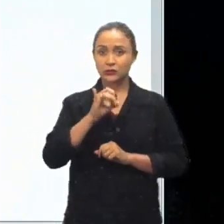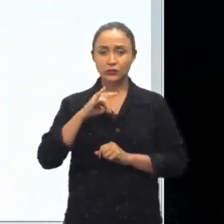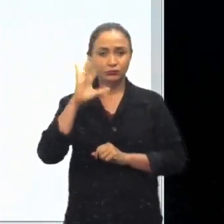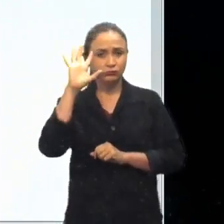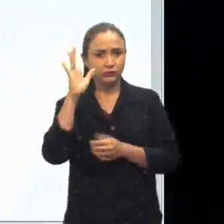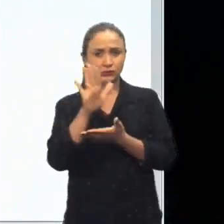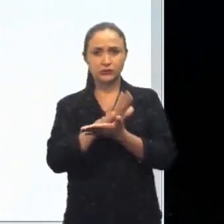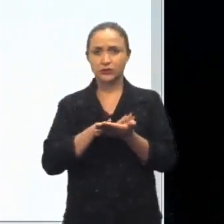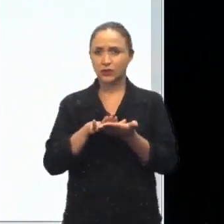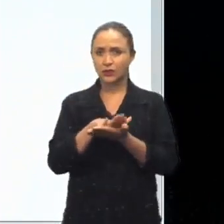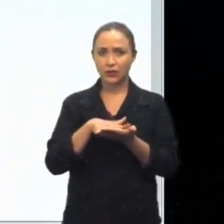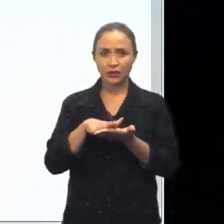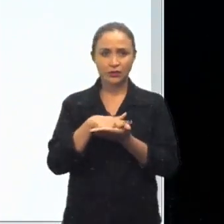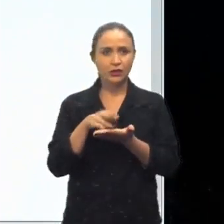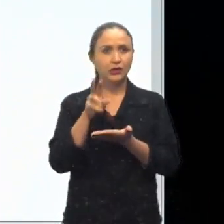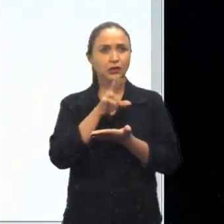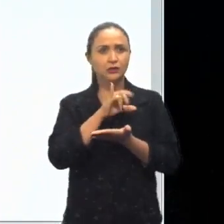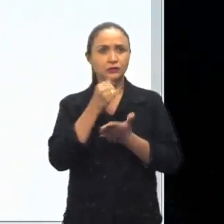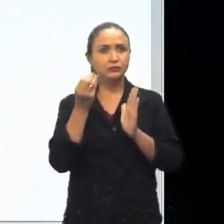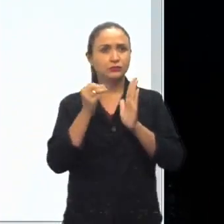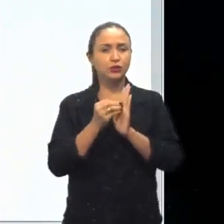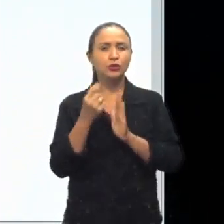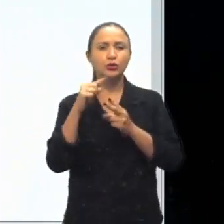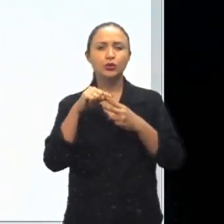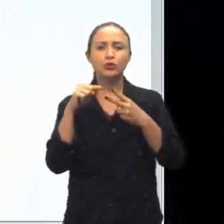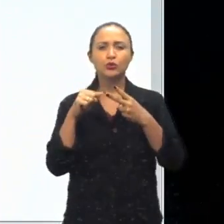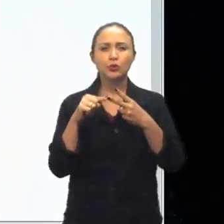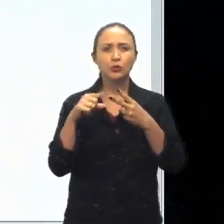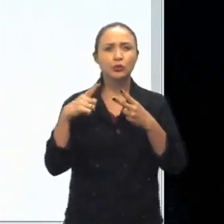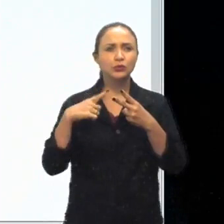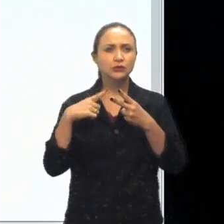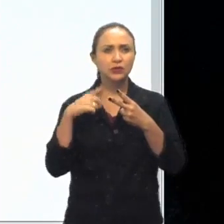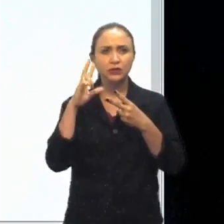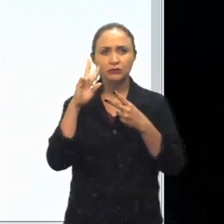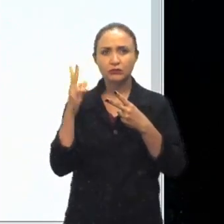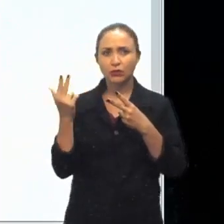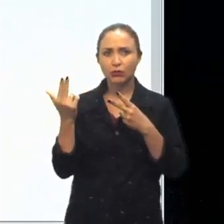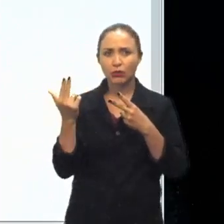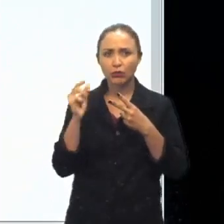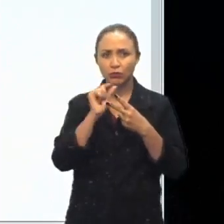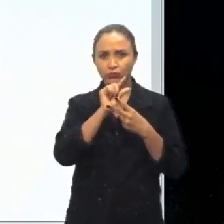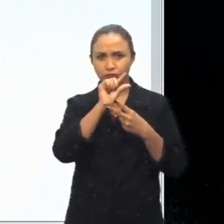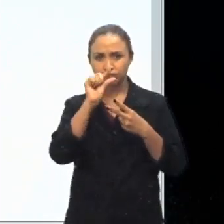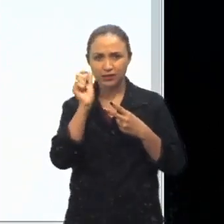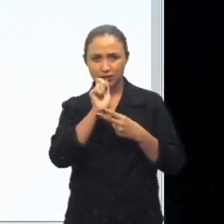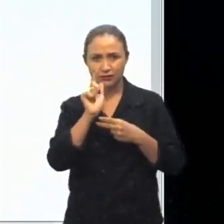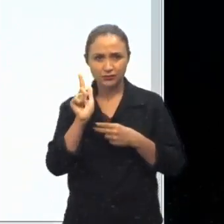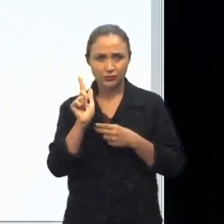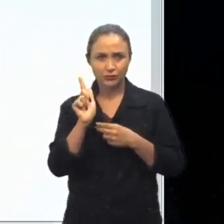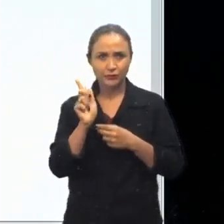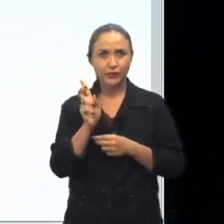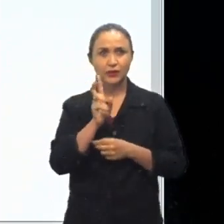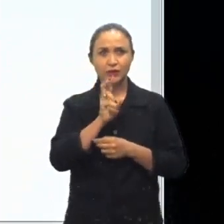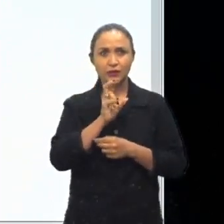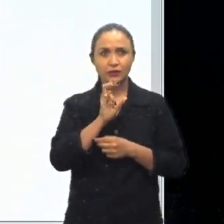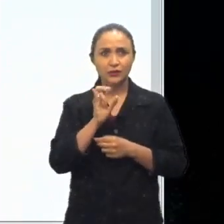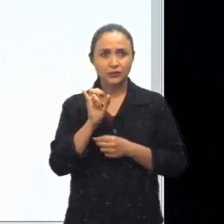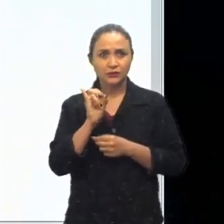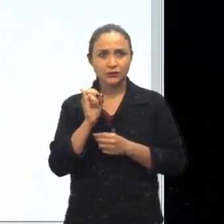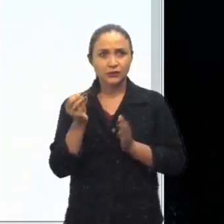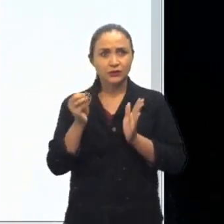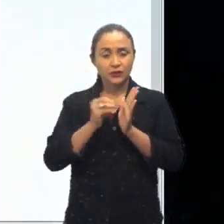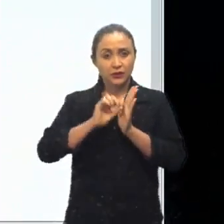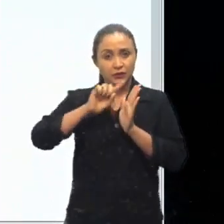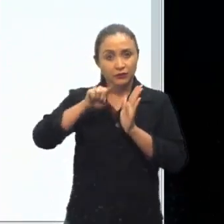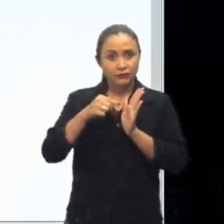nada, se eu não definir duas variáveis, aqui var1, se eu não definir variável 1, vírgula,